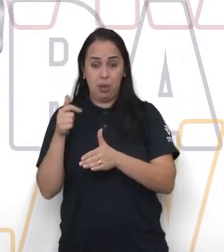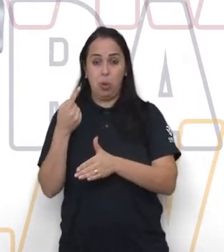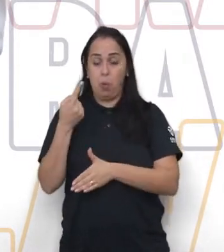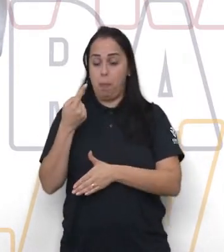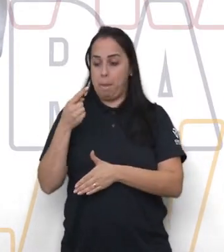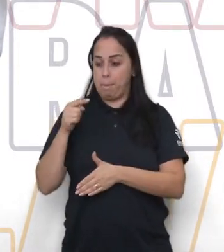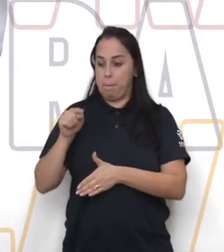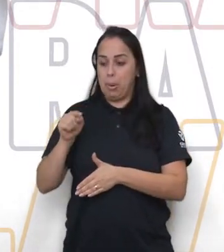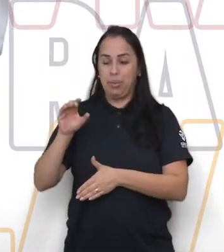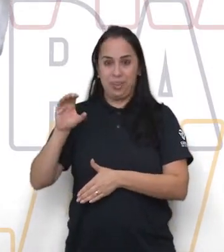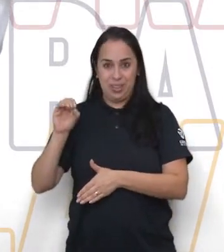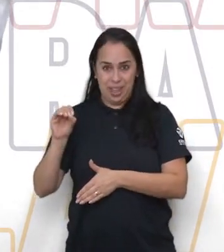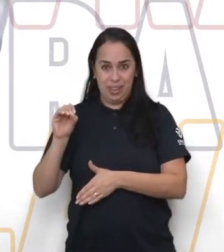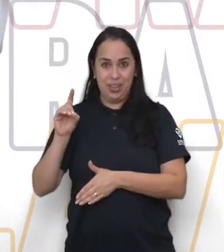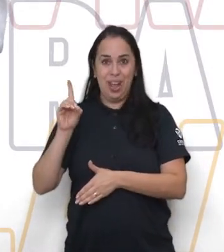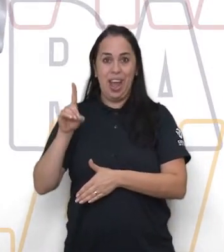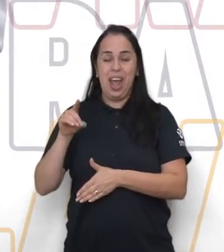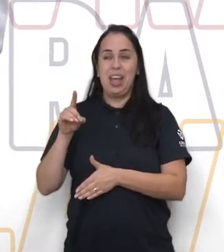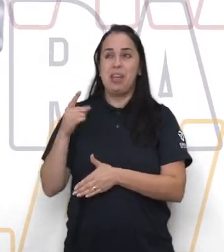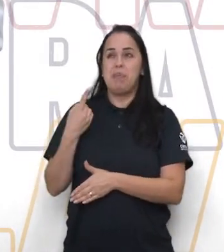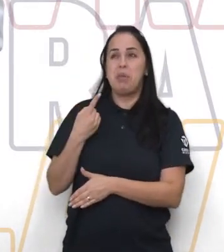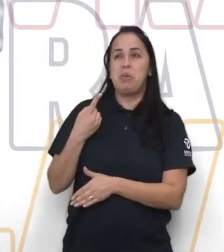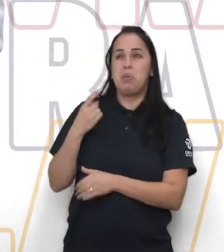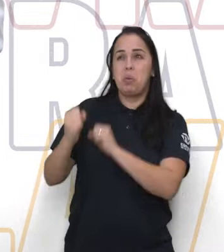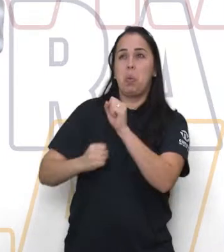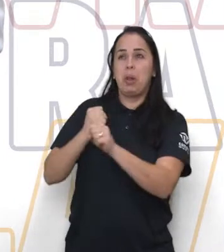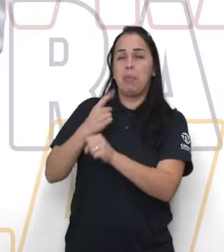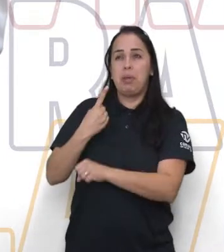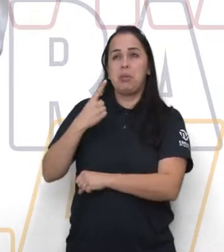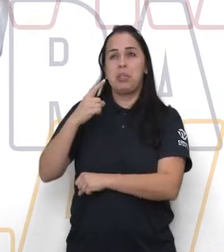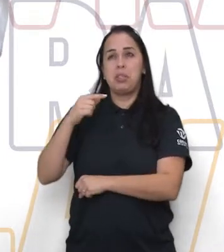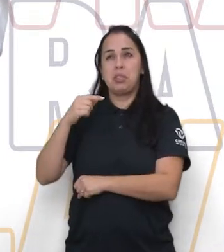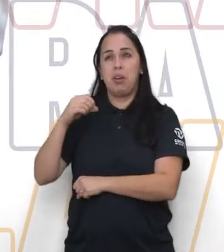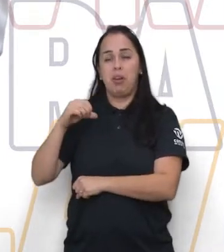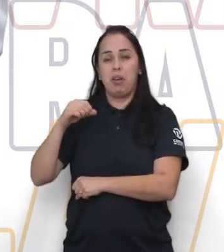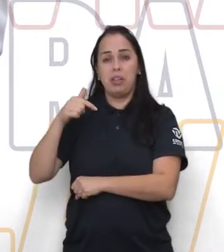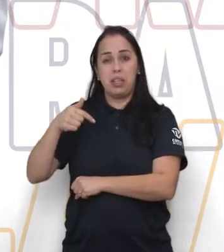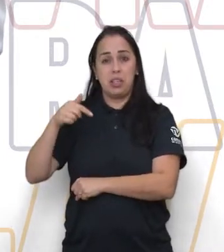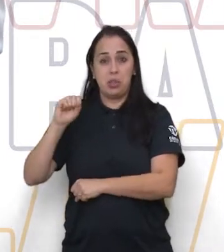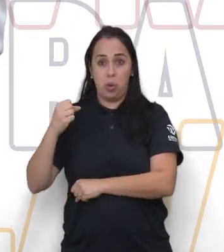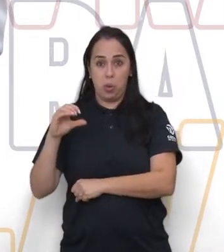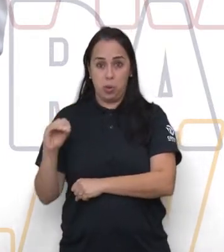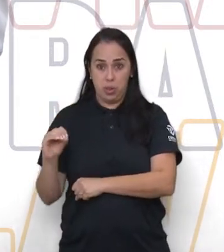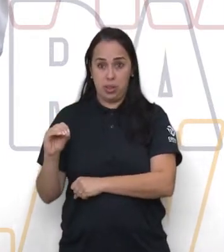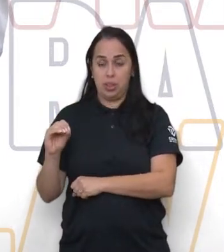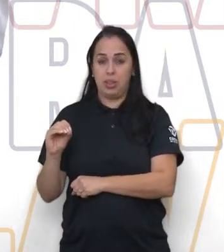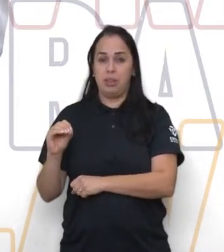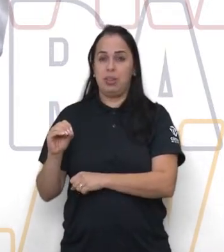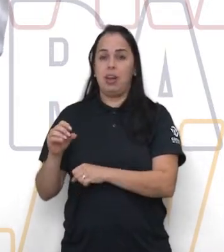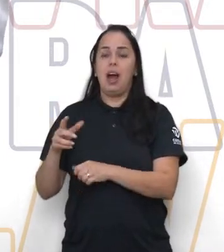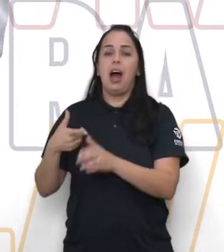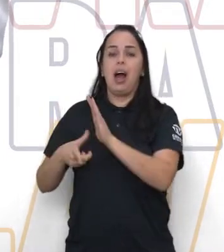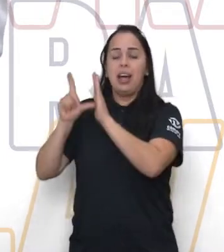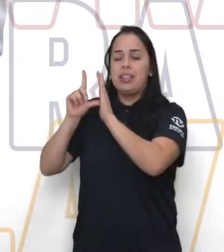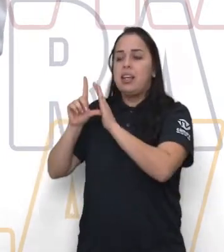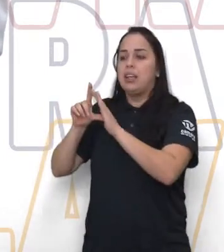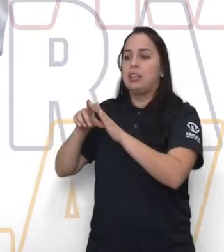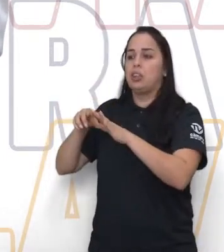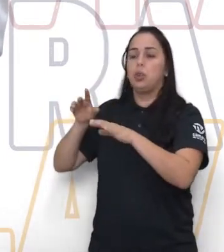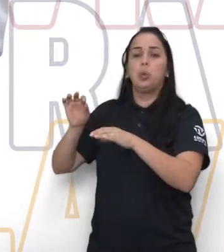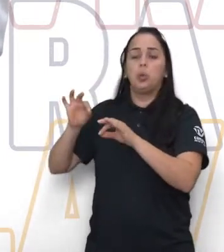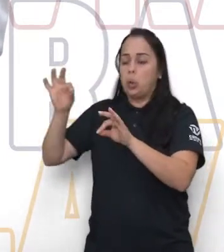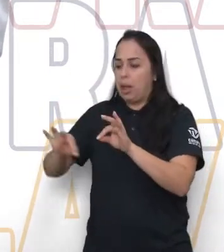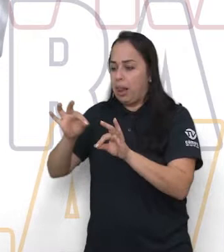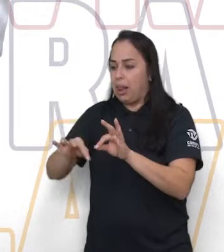curva 1.0 foi lá em 1780 Não é com a mecanização dos teares então era tudo manual